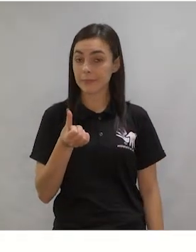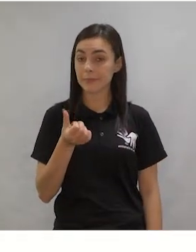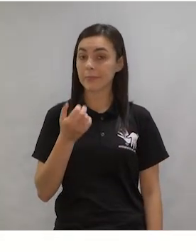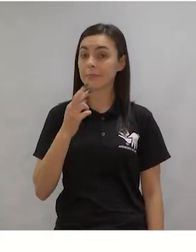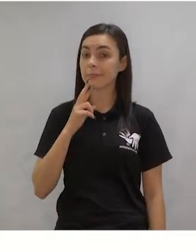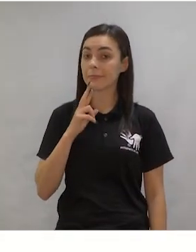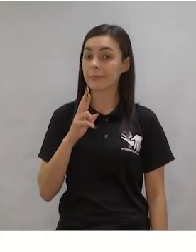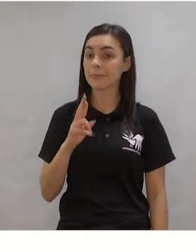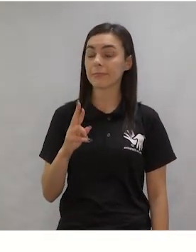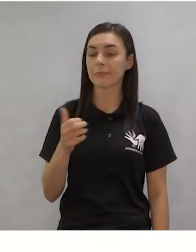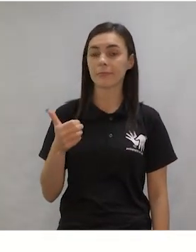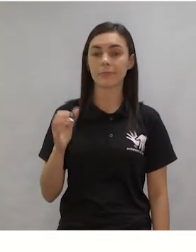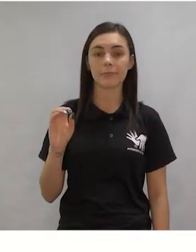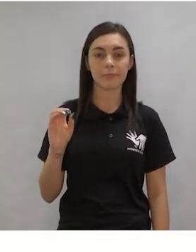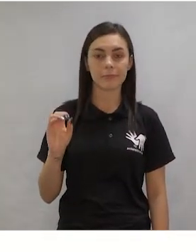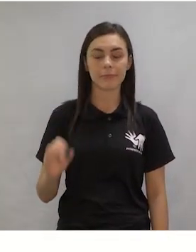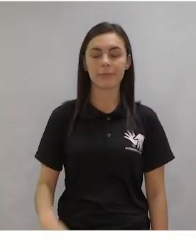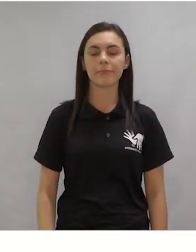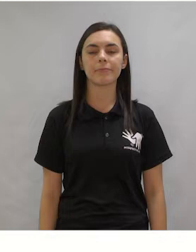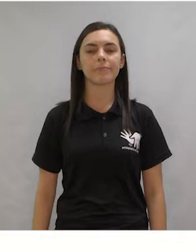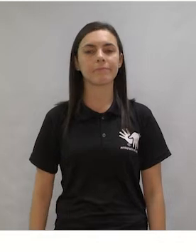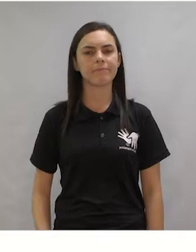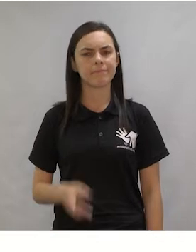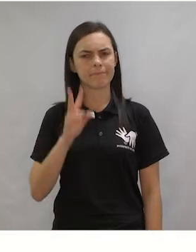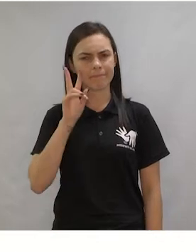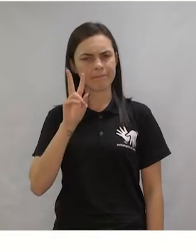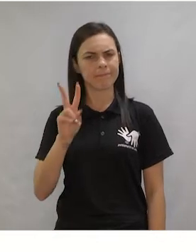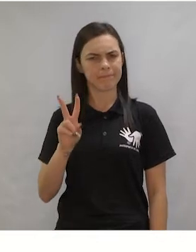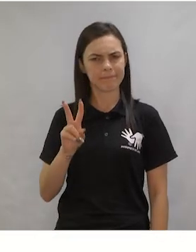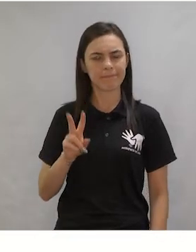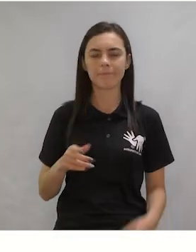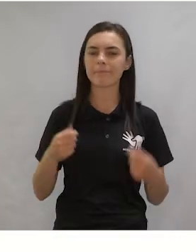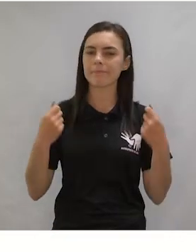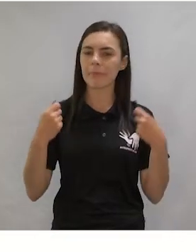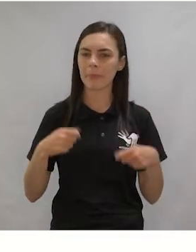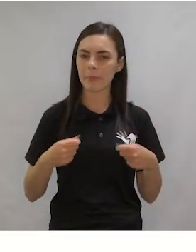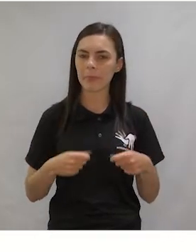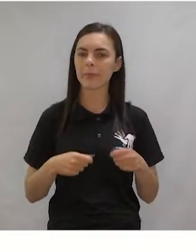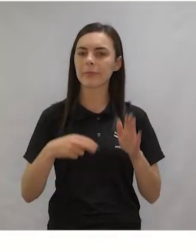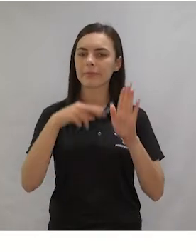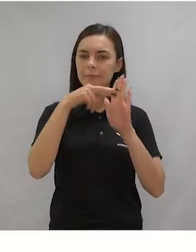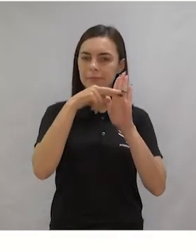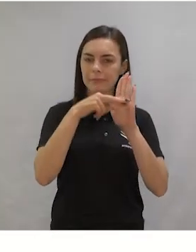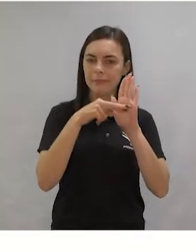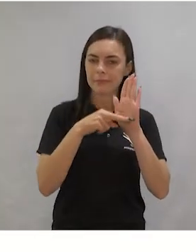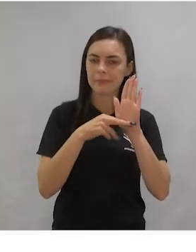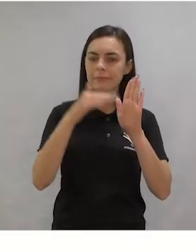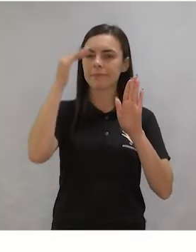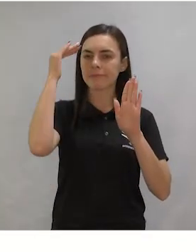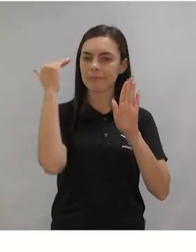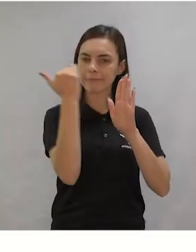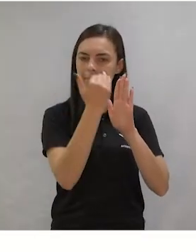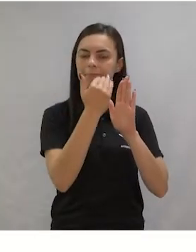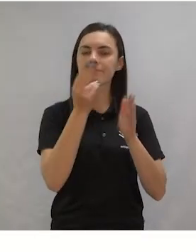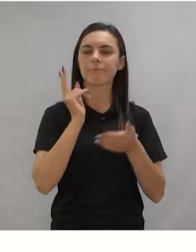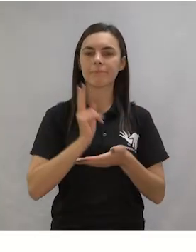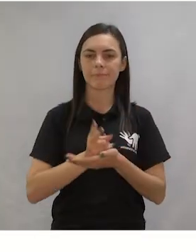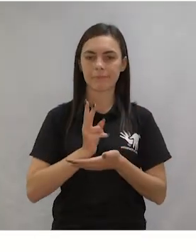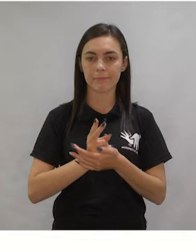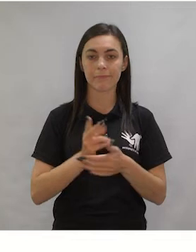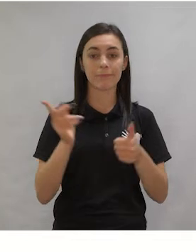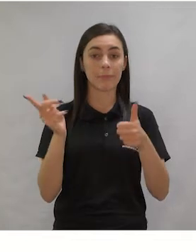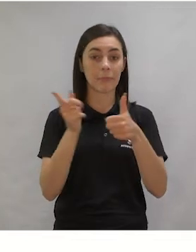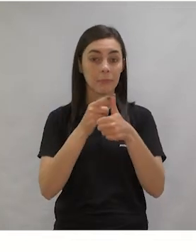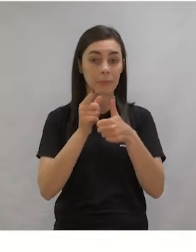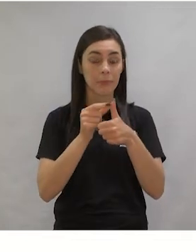6 é igual a 10. Viram? A gente precisa respeitar essa ordem sempre. Primeiro